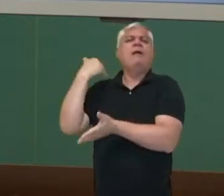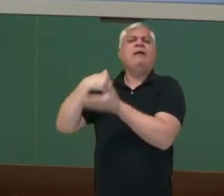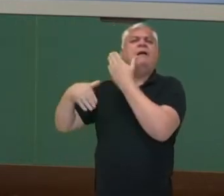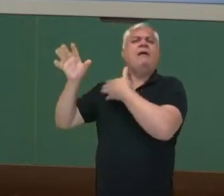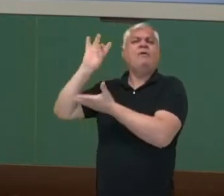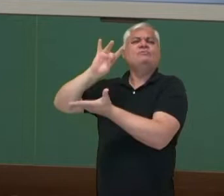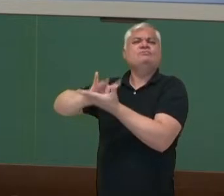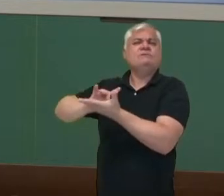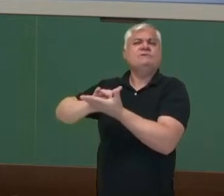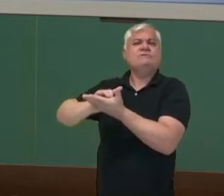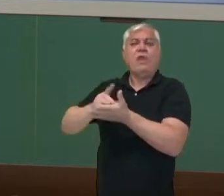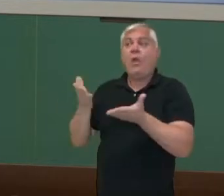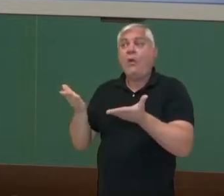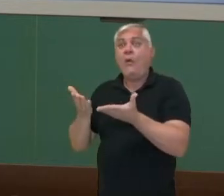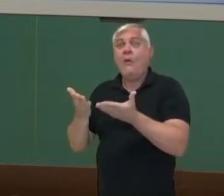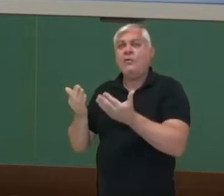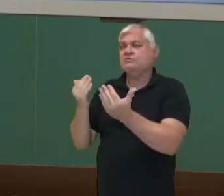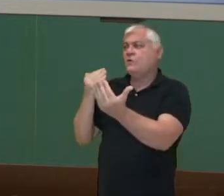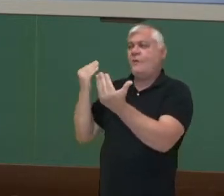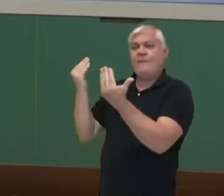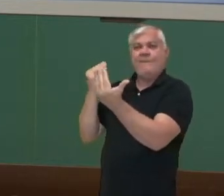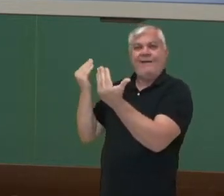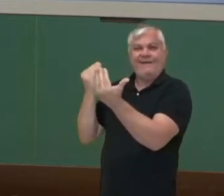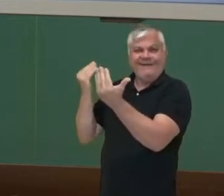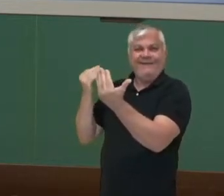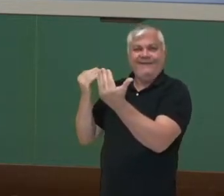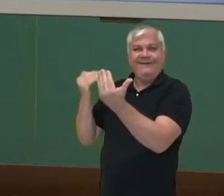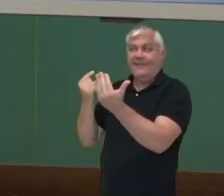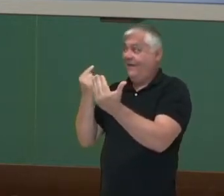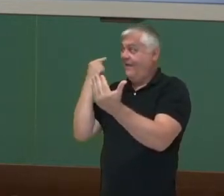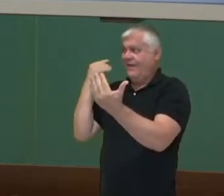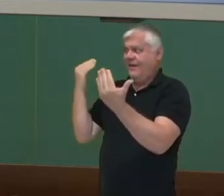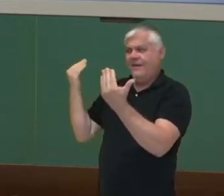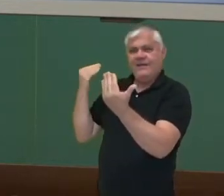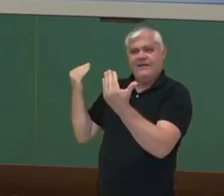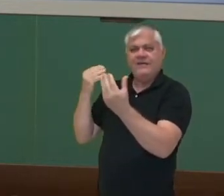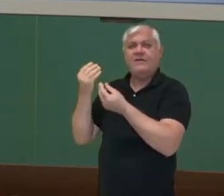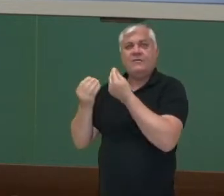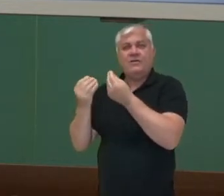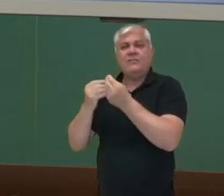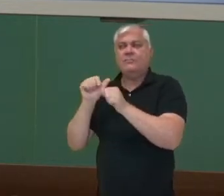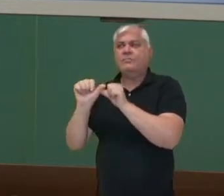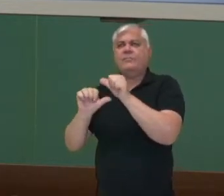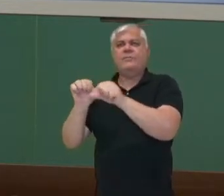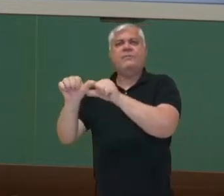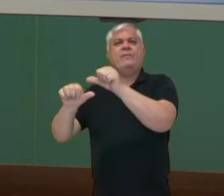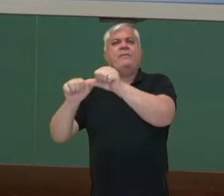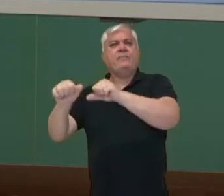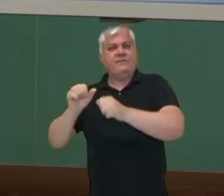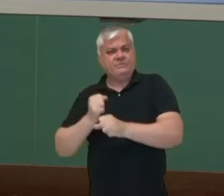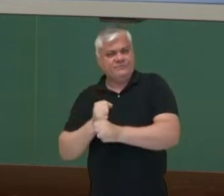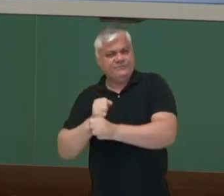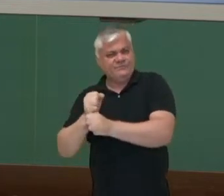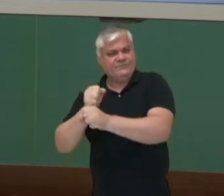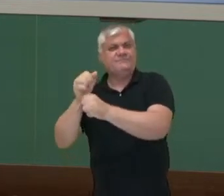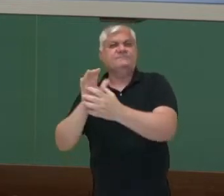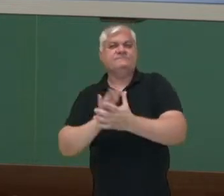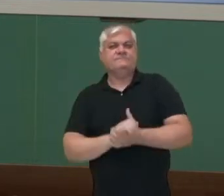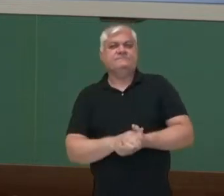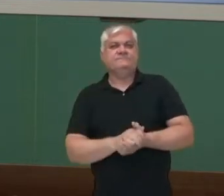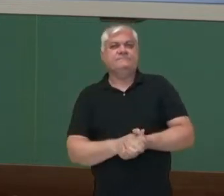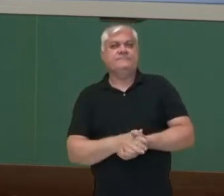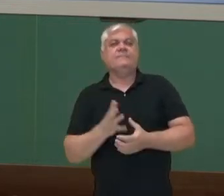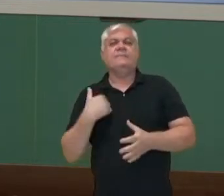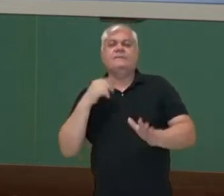nós temos essa característica na atualidade também, como isso foi se modificando ao longo do tempo. E aí eu pergunto